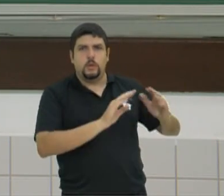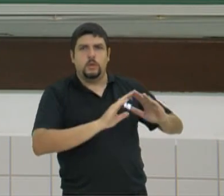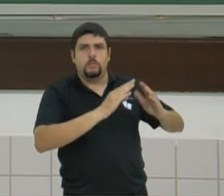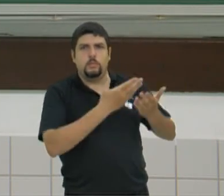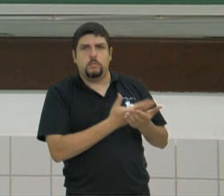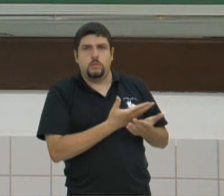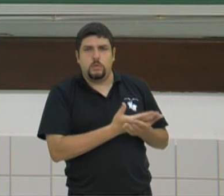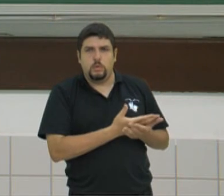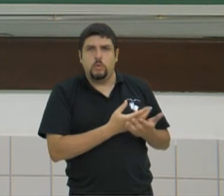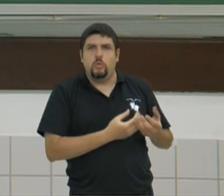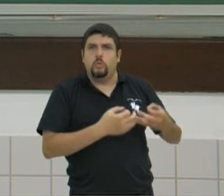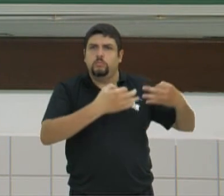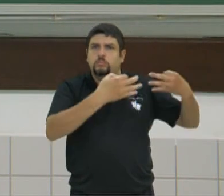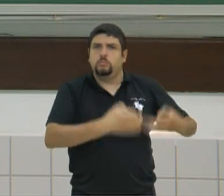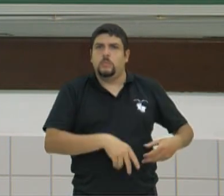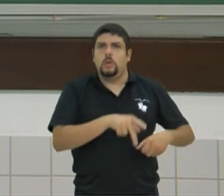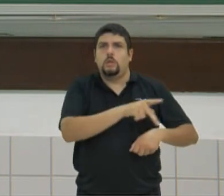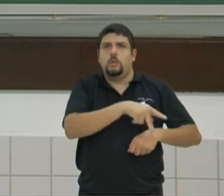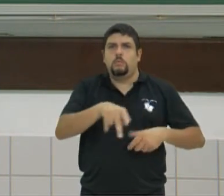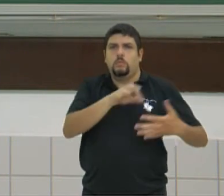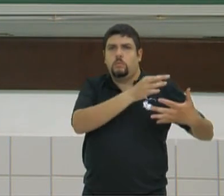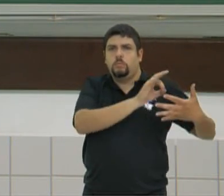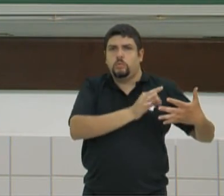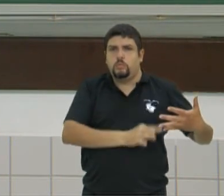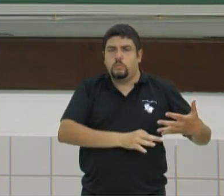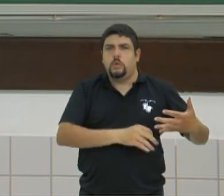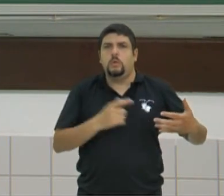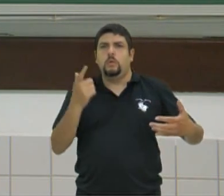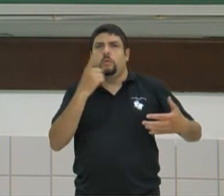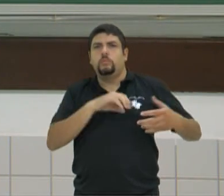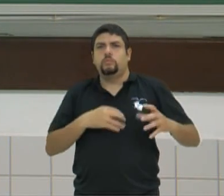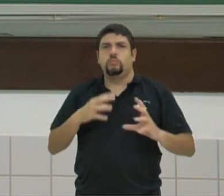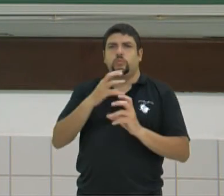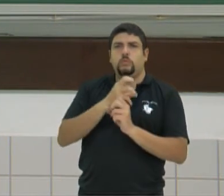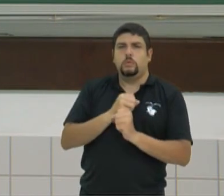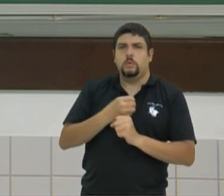dia certinho, entrega lá suas atividades bem feitinhas e